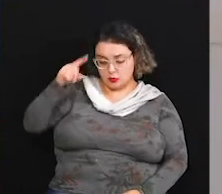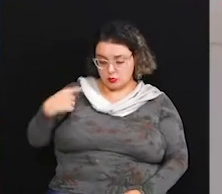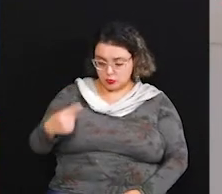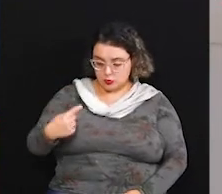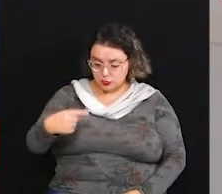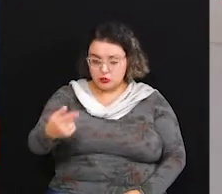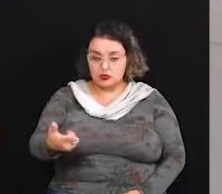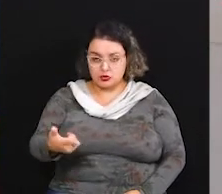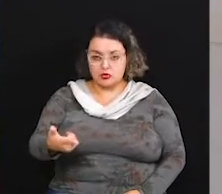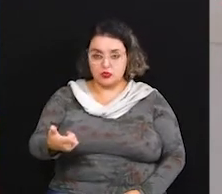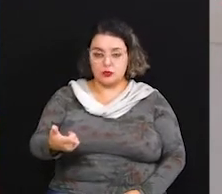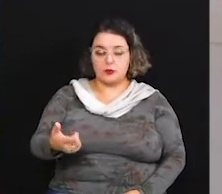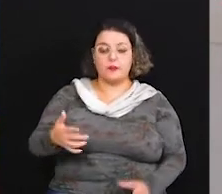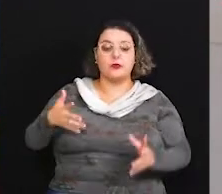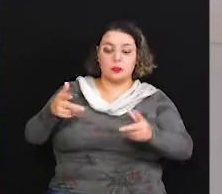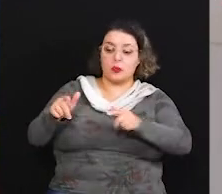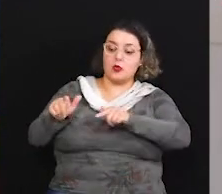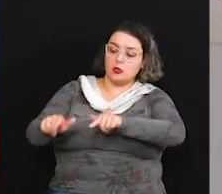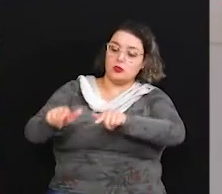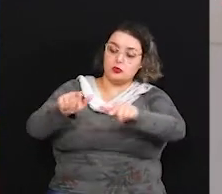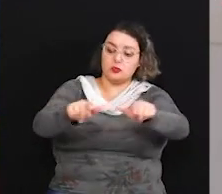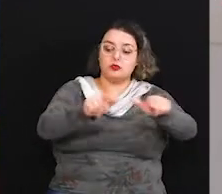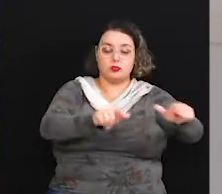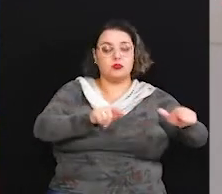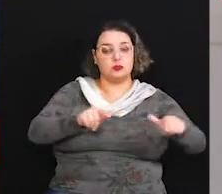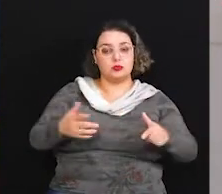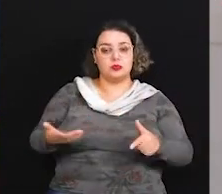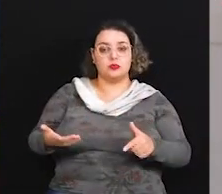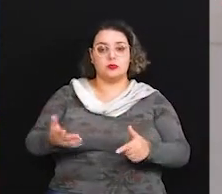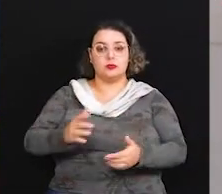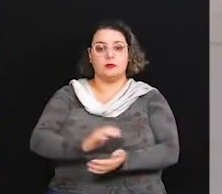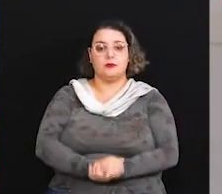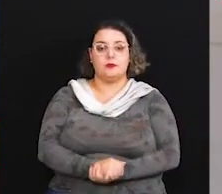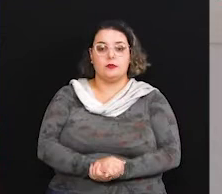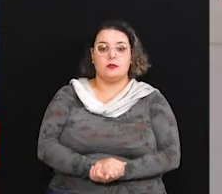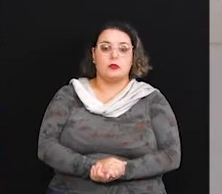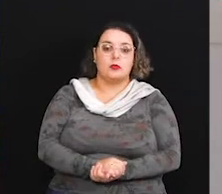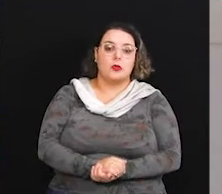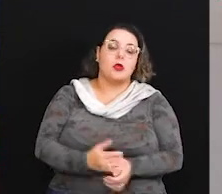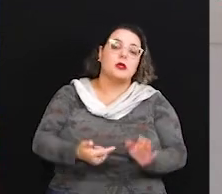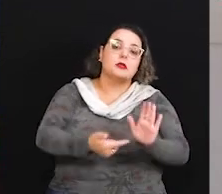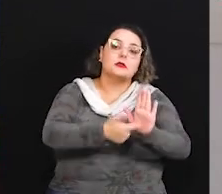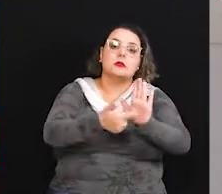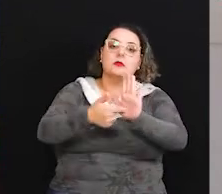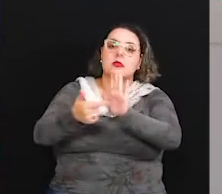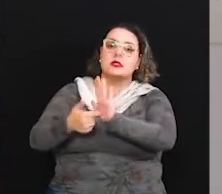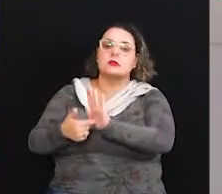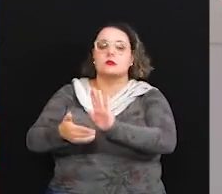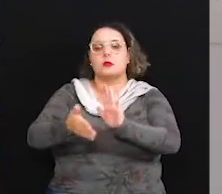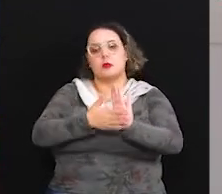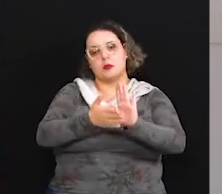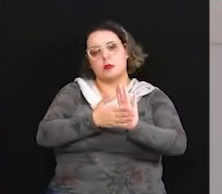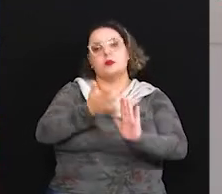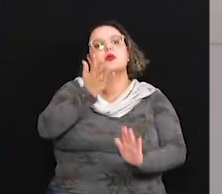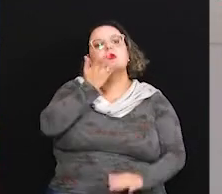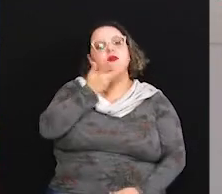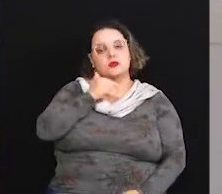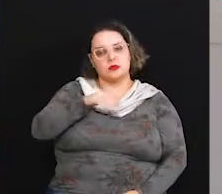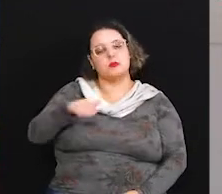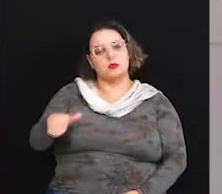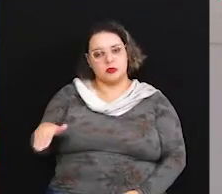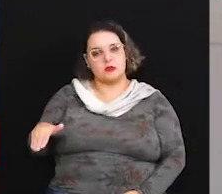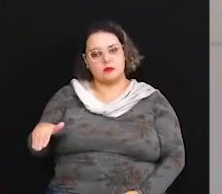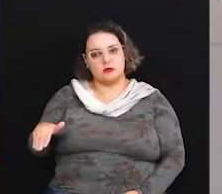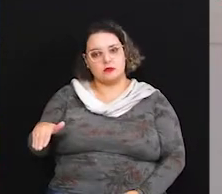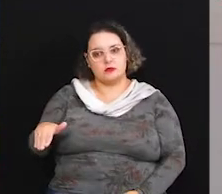rotina, que todos os espaços eles apresentam uma proposta para a criança. Então